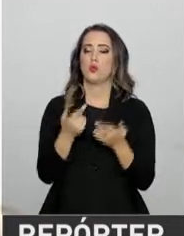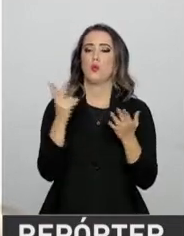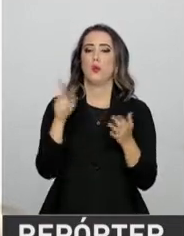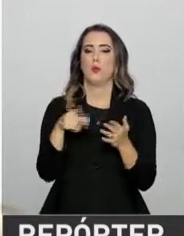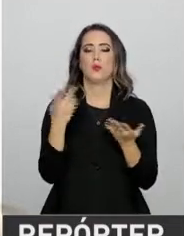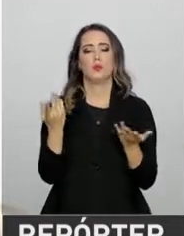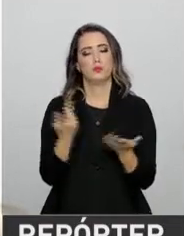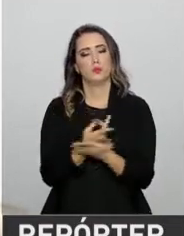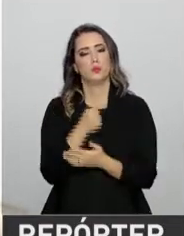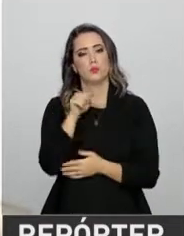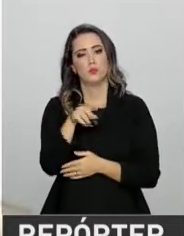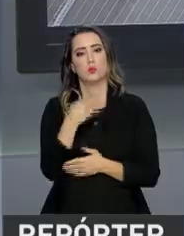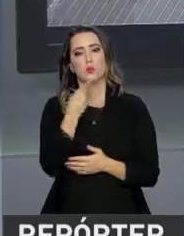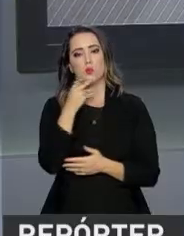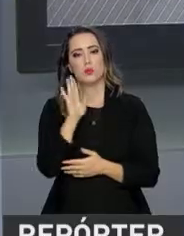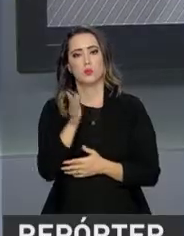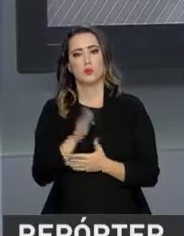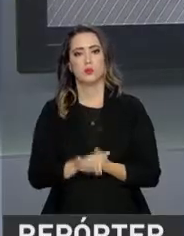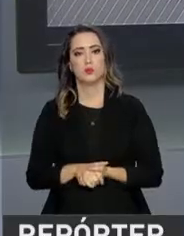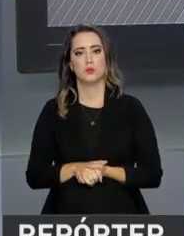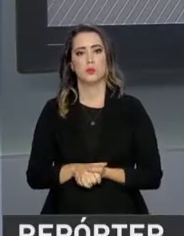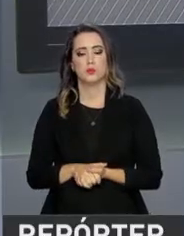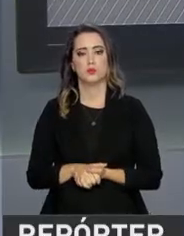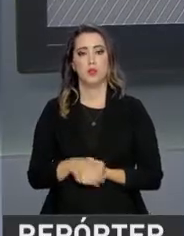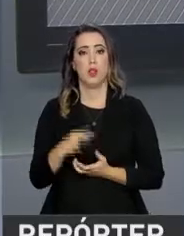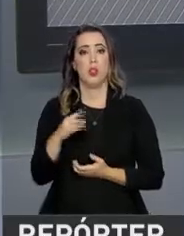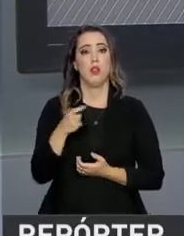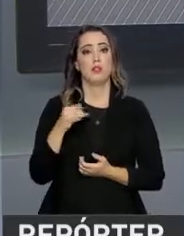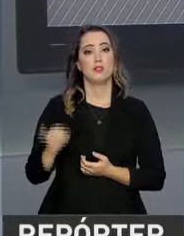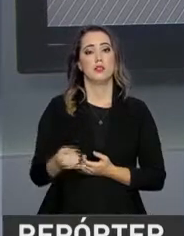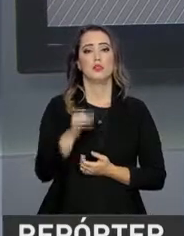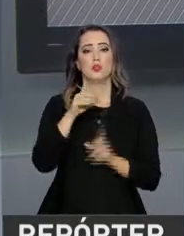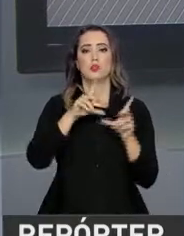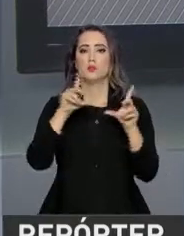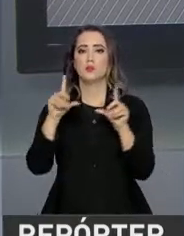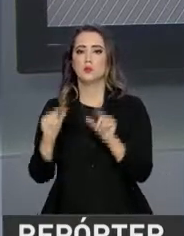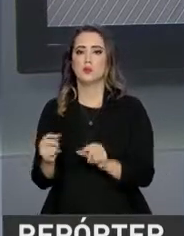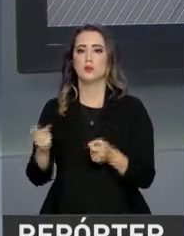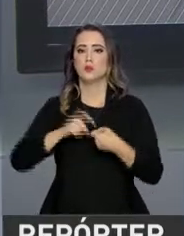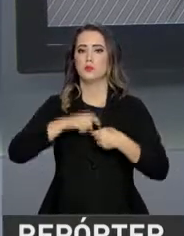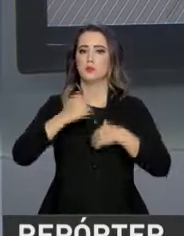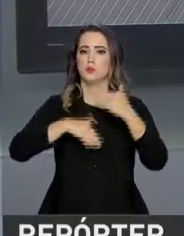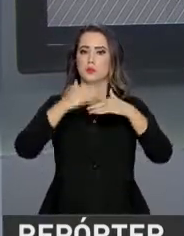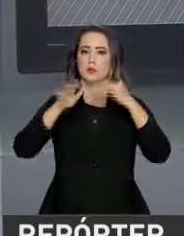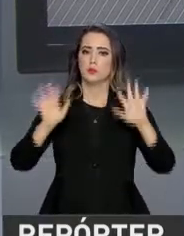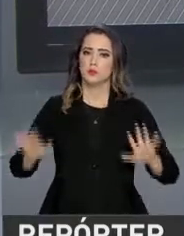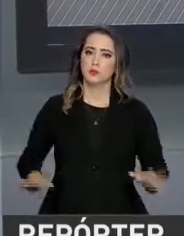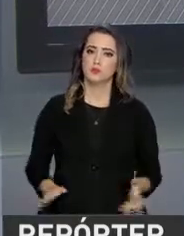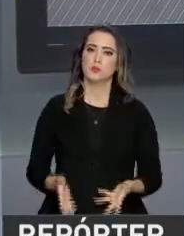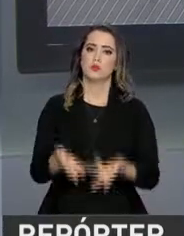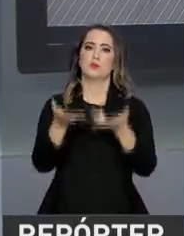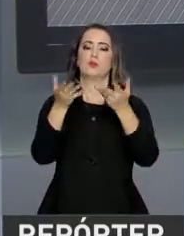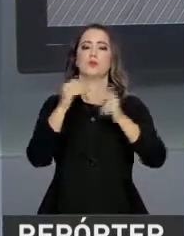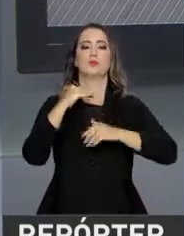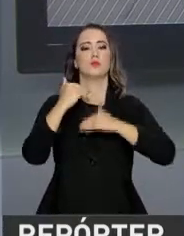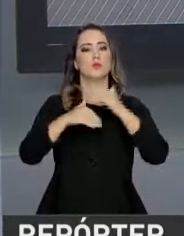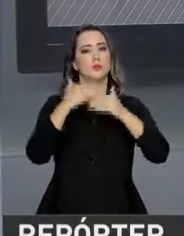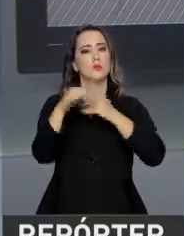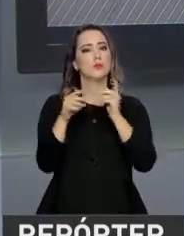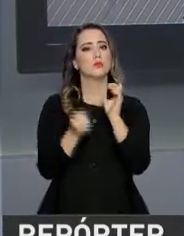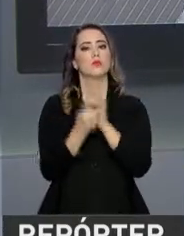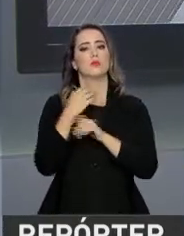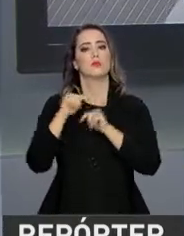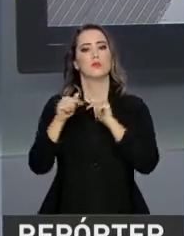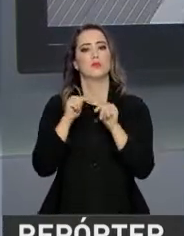acabei de mencionar taxas de juros em queda ea retomada do crescimento tem impulsionado a